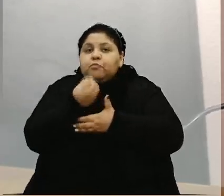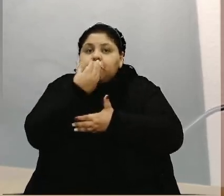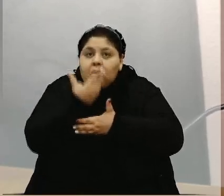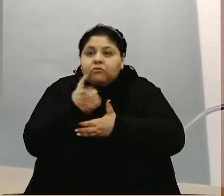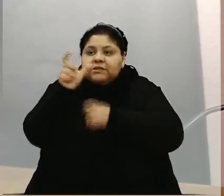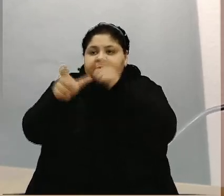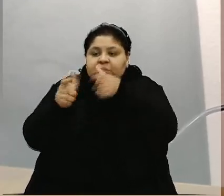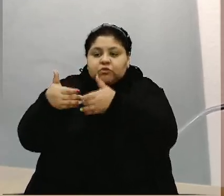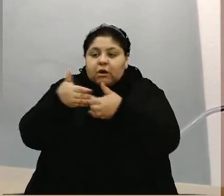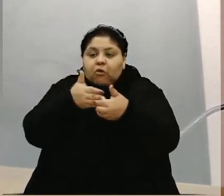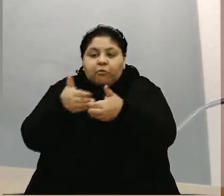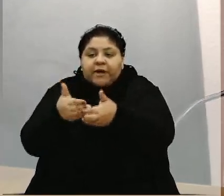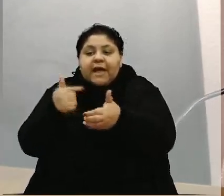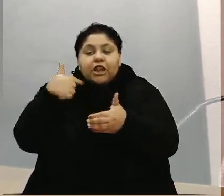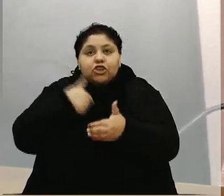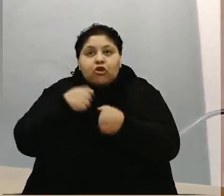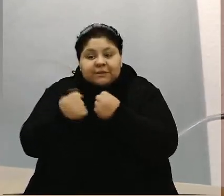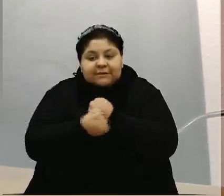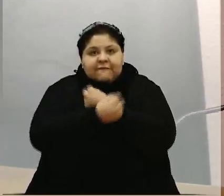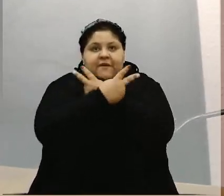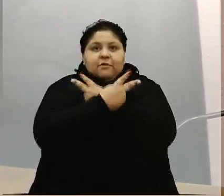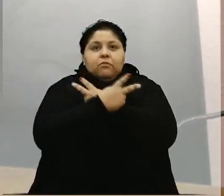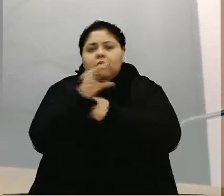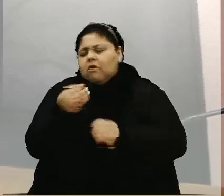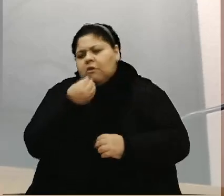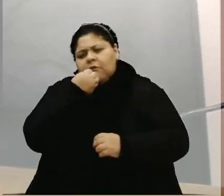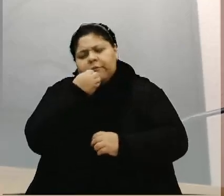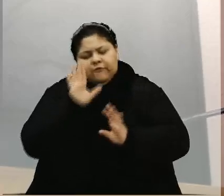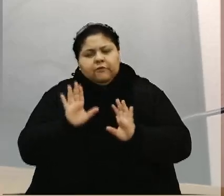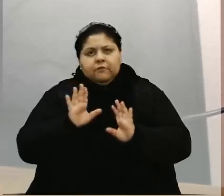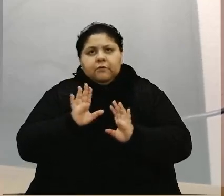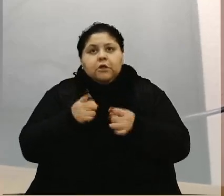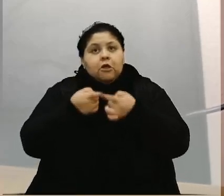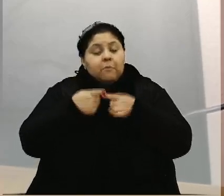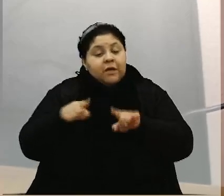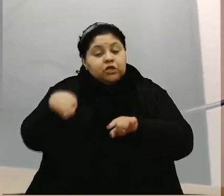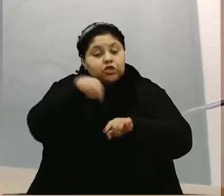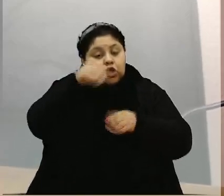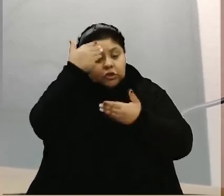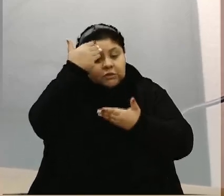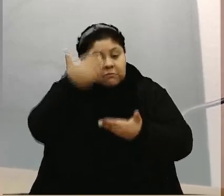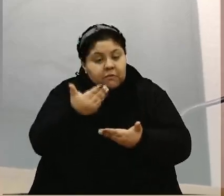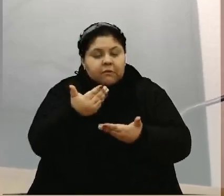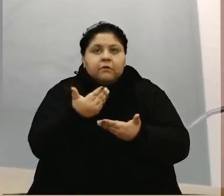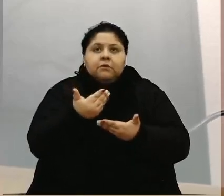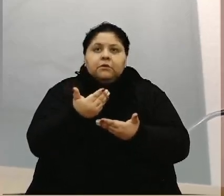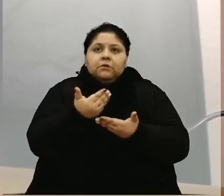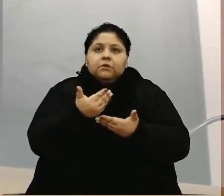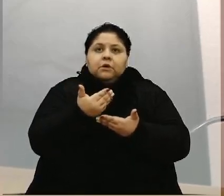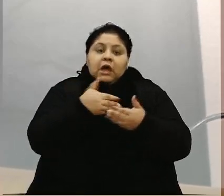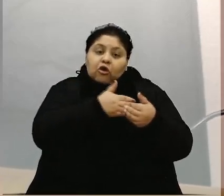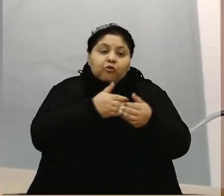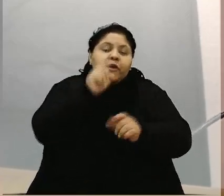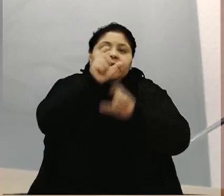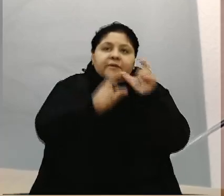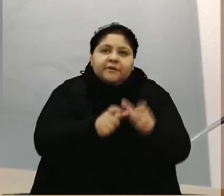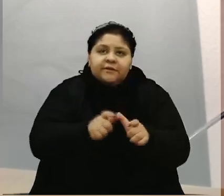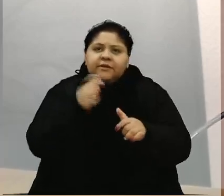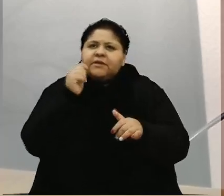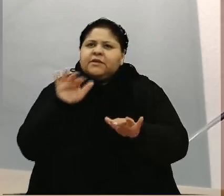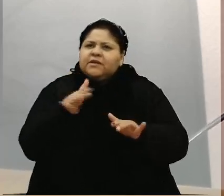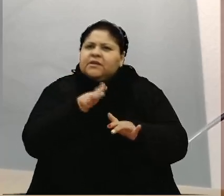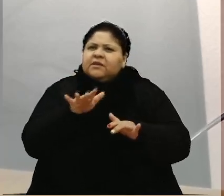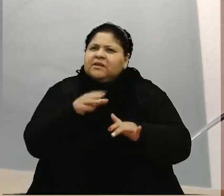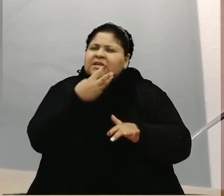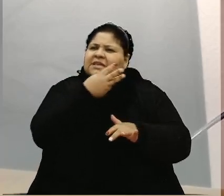tem pessoas que nós assistimos, pessoal que a gente nunca mais fica sabendo. Mas nós ficamos gratos por poder termos assistido. Então, nós contamos com mais de